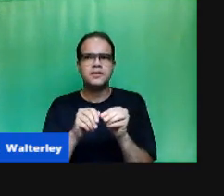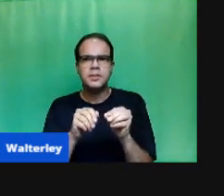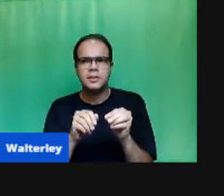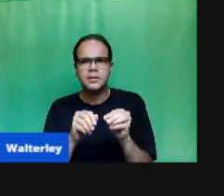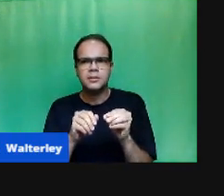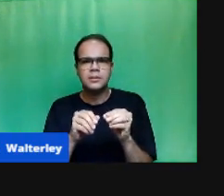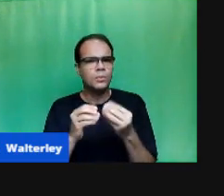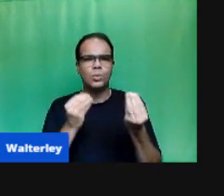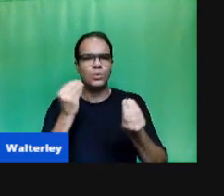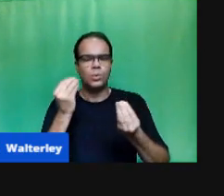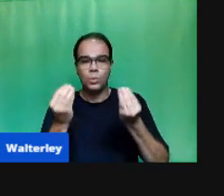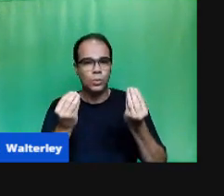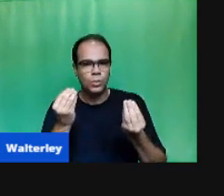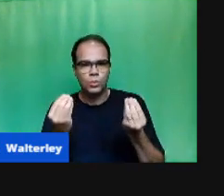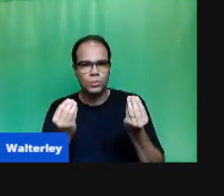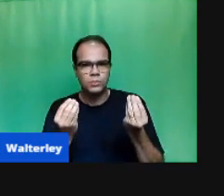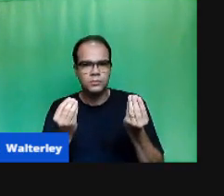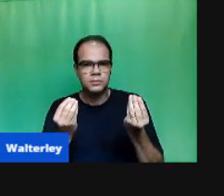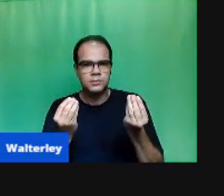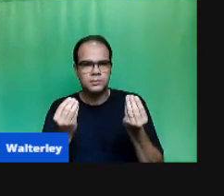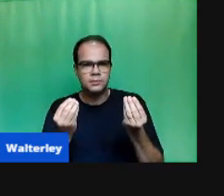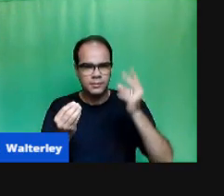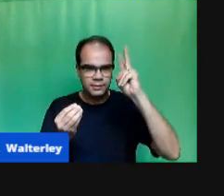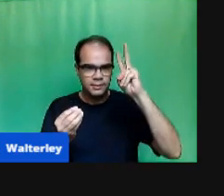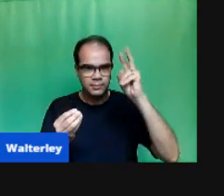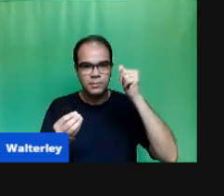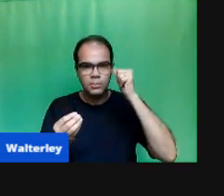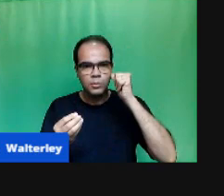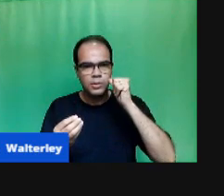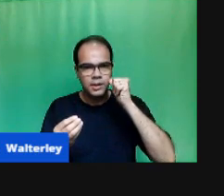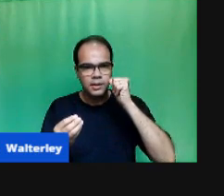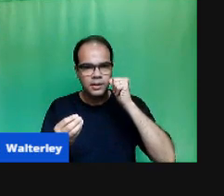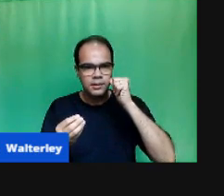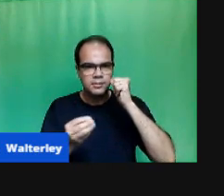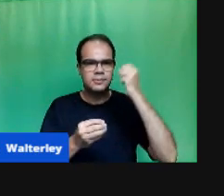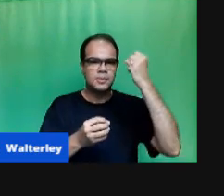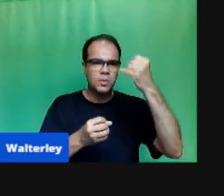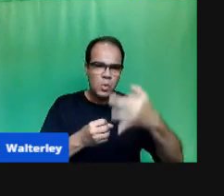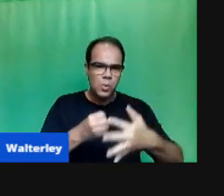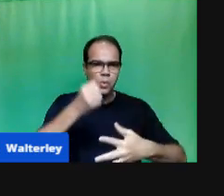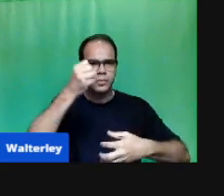para colocar tudo isso que a Gleibe falou em prática.